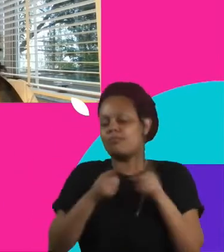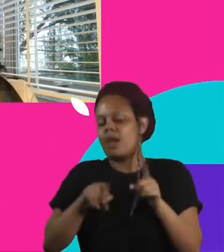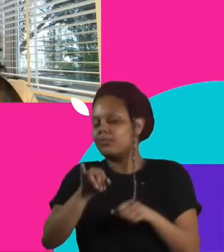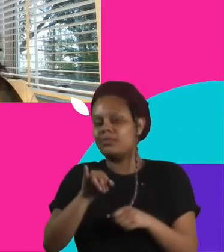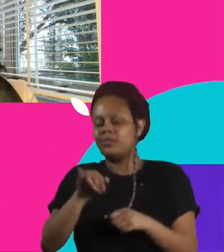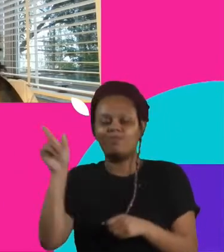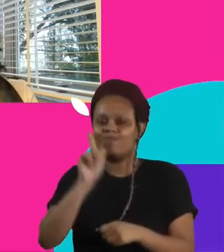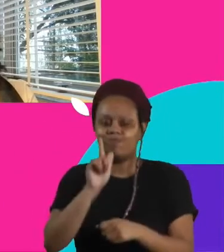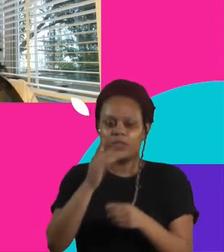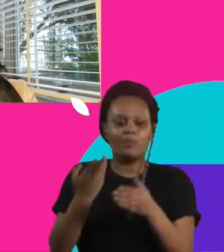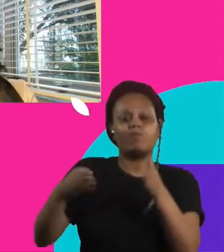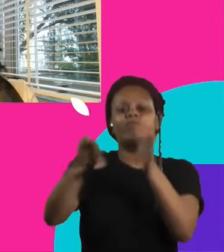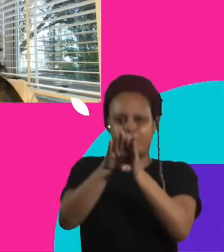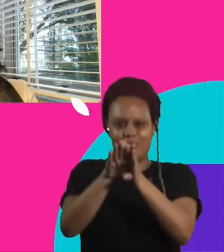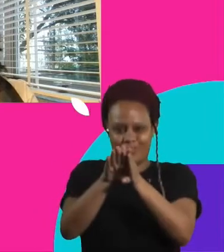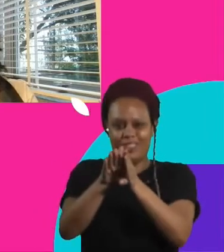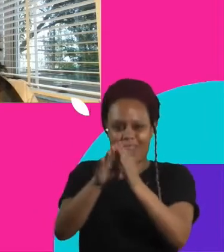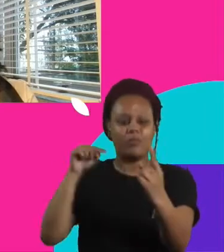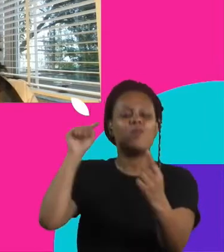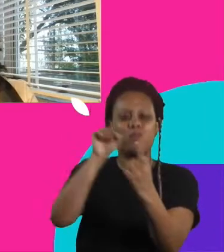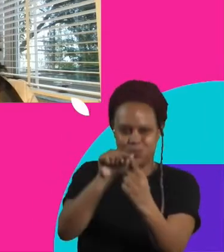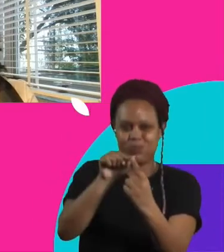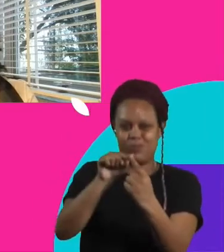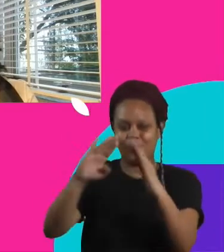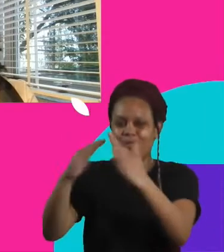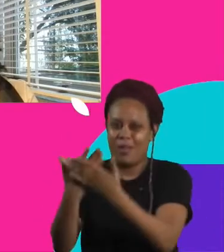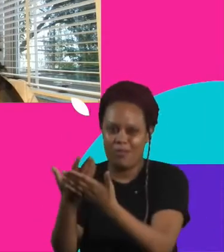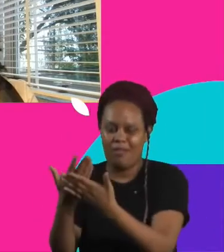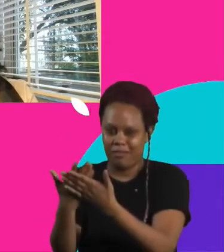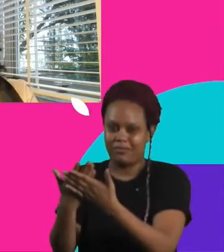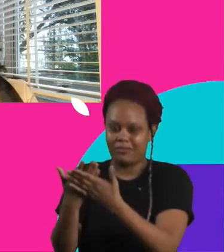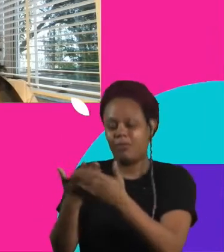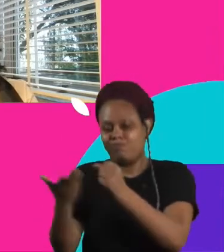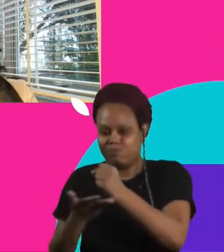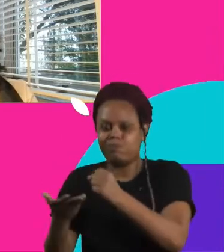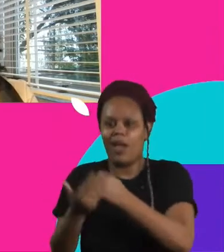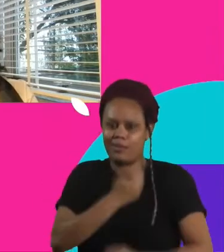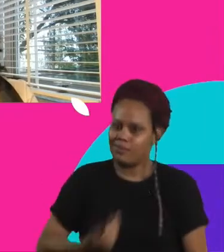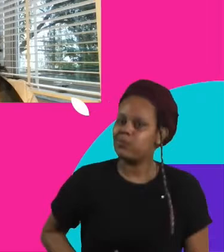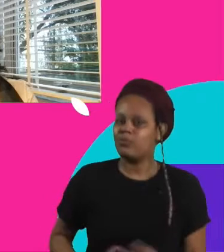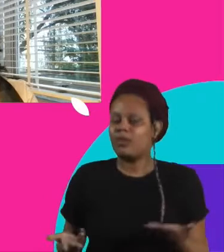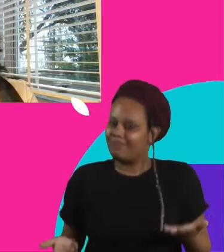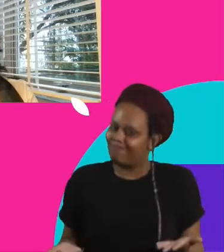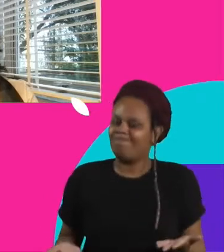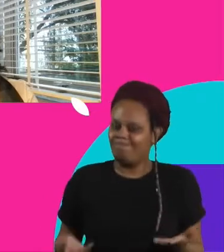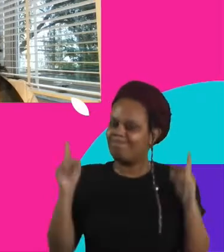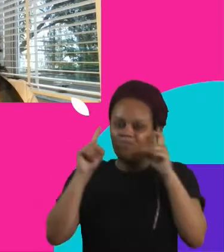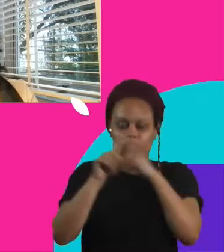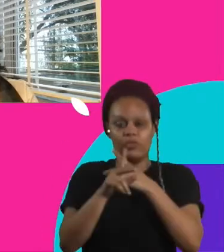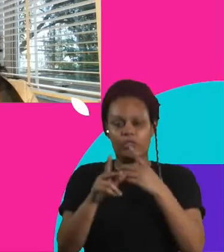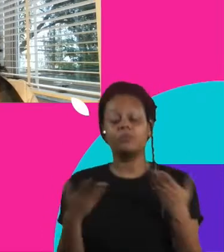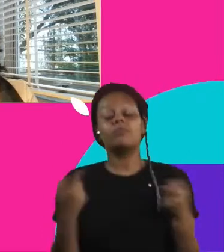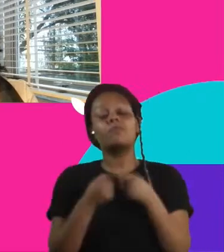educação pública brasileira, que é um grande desafio. Eu queria convidar agora o Américo para falar para nós